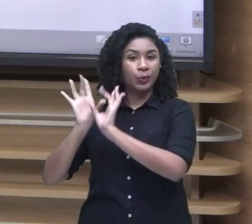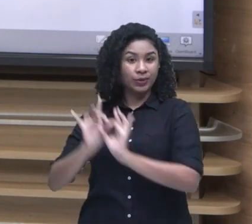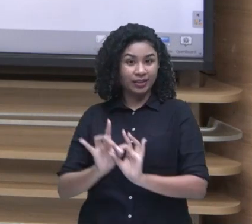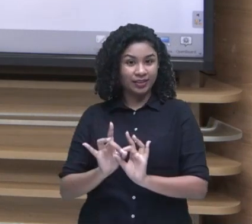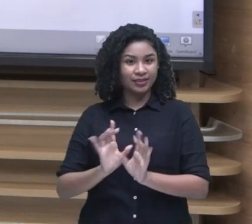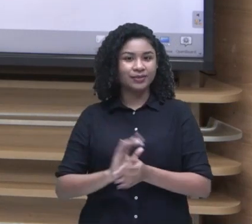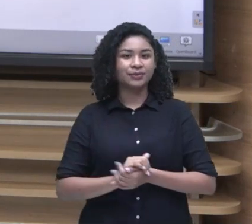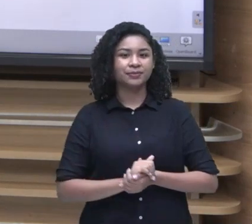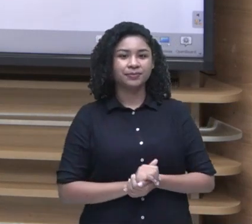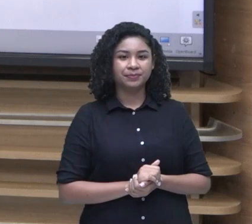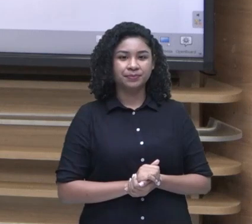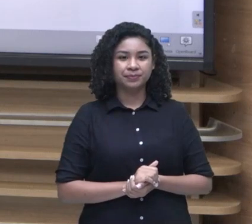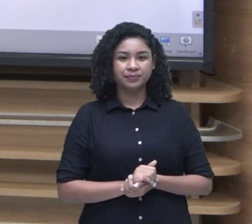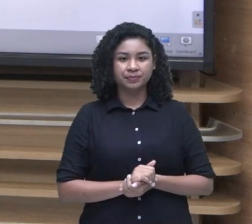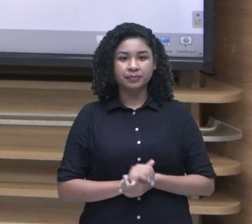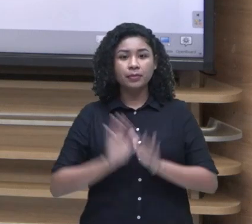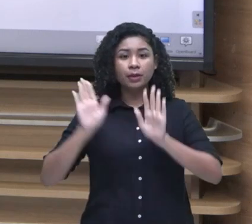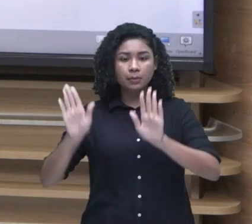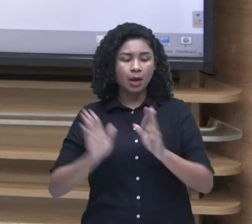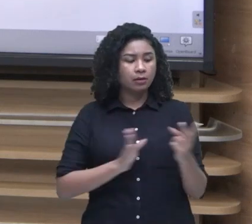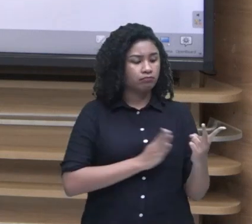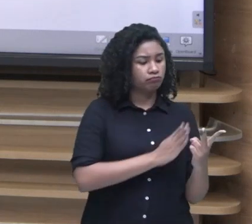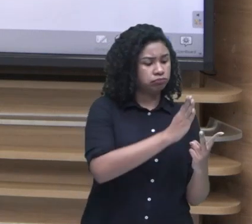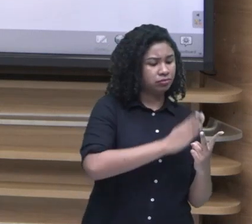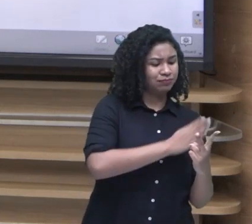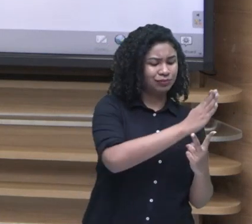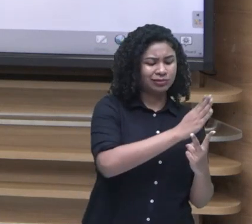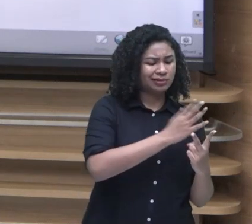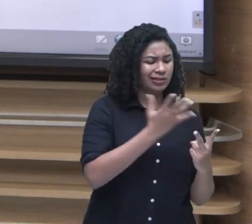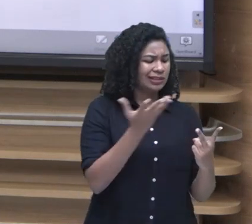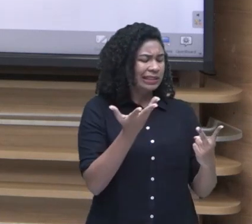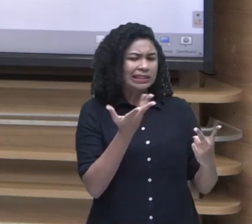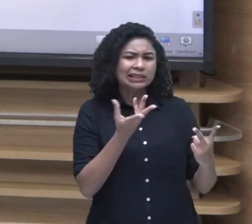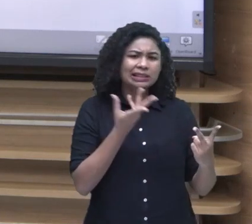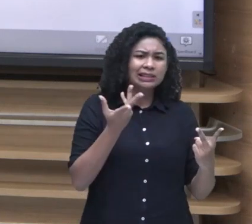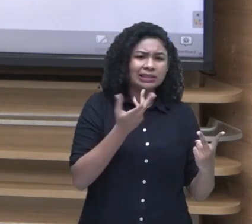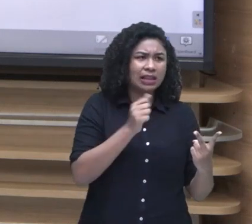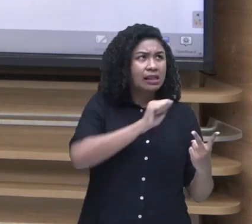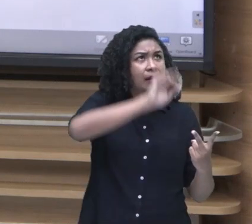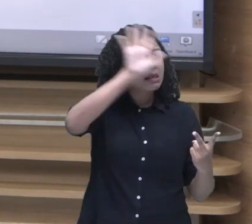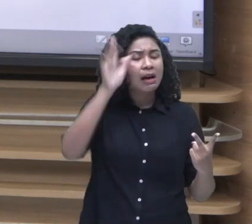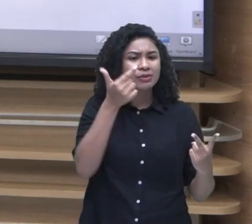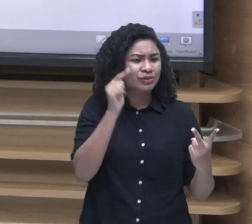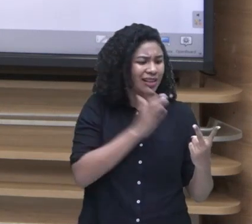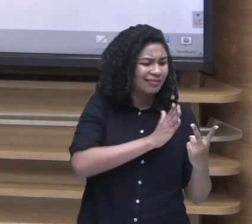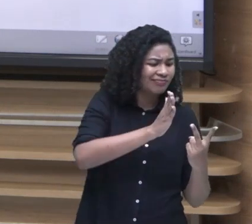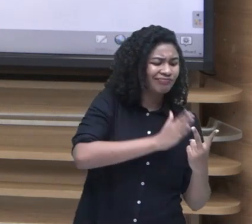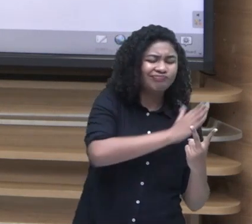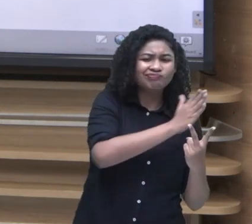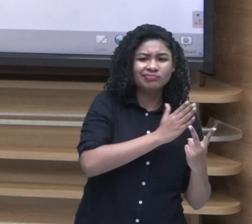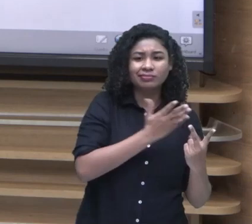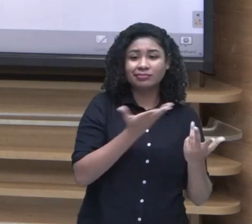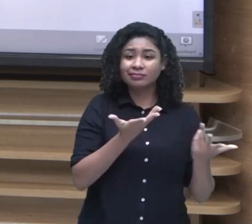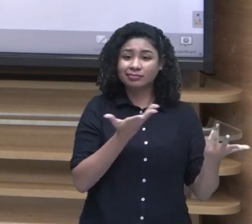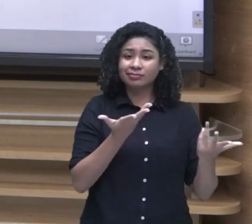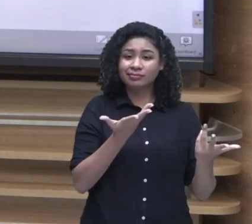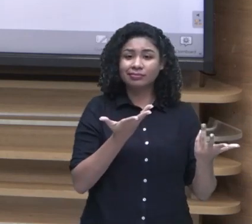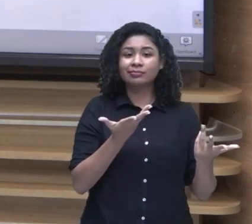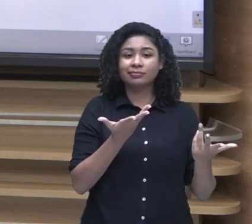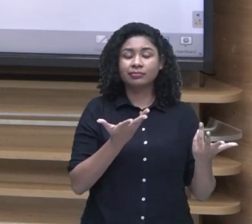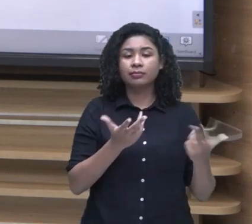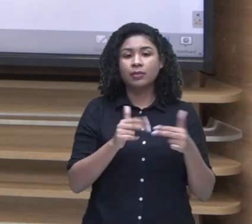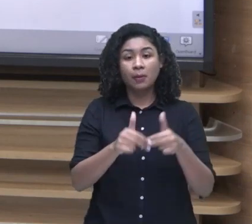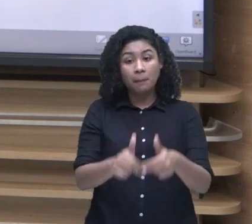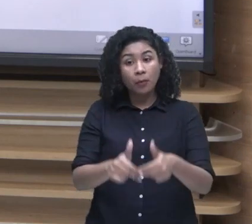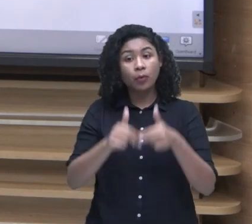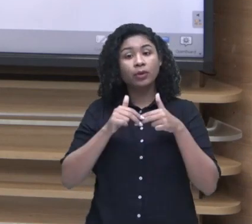contexto. Já a ambiguidade, não tem essa clareza como tem a polissemia, tá? Então, por